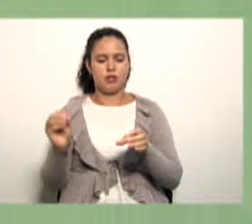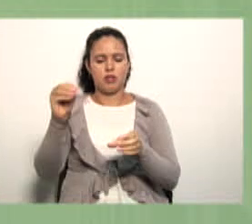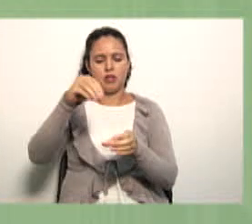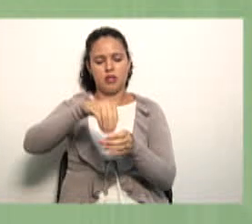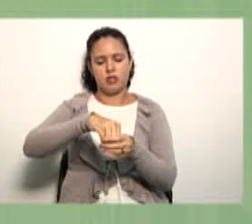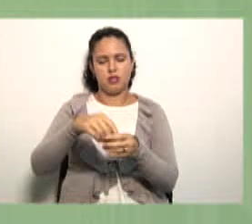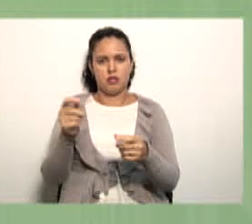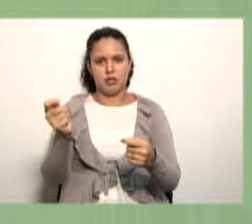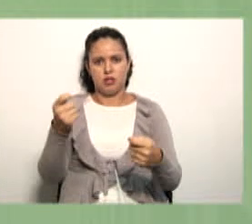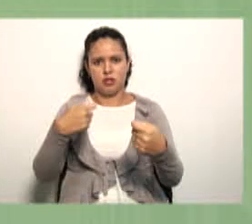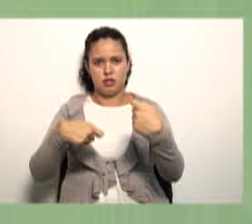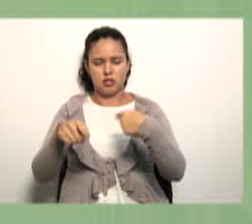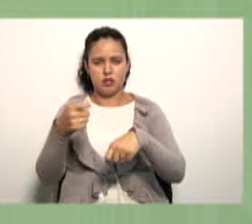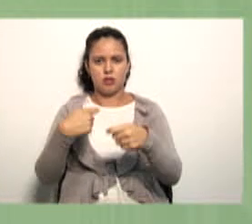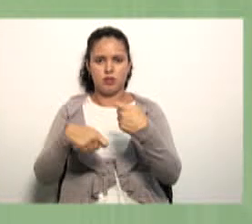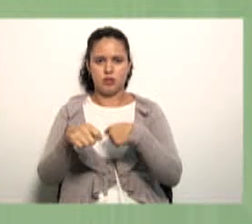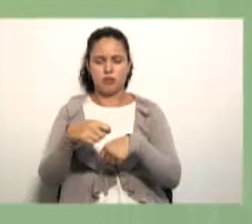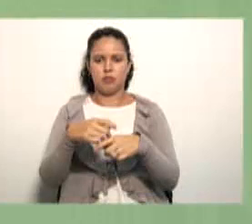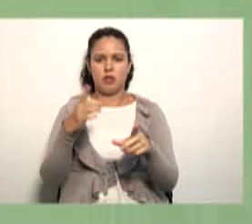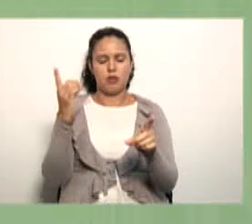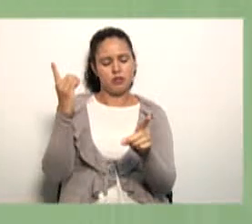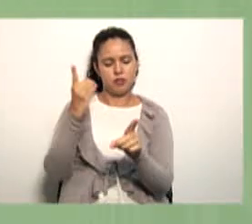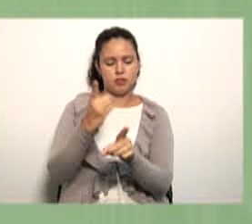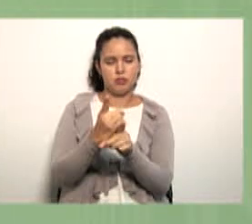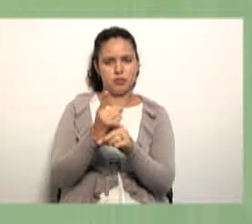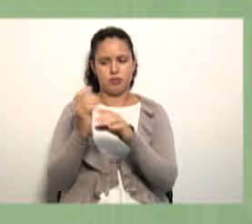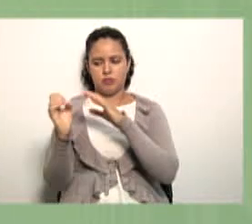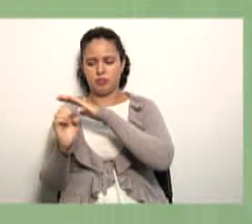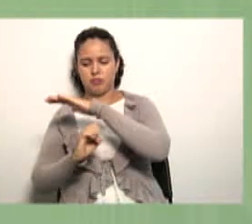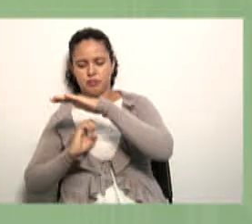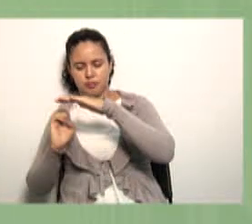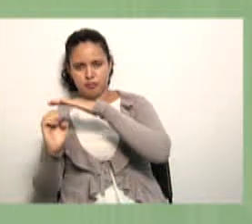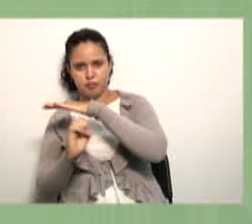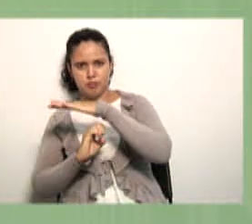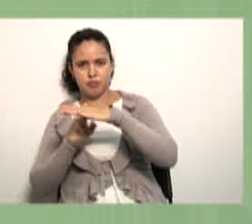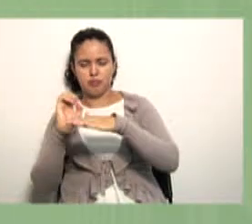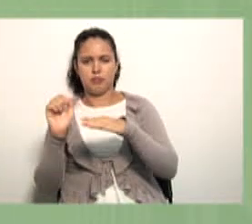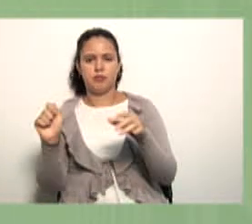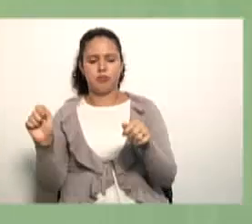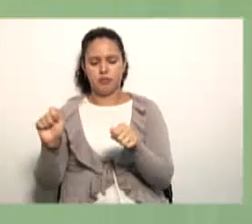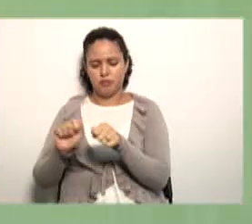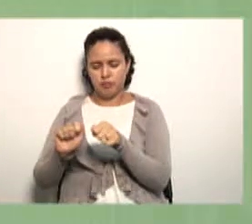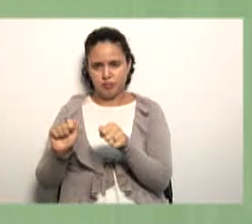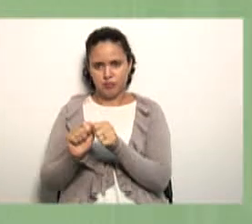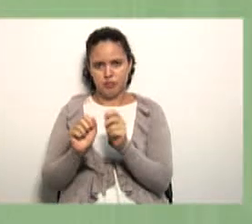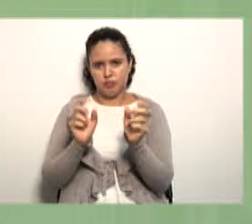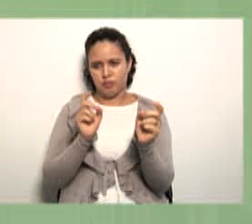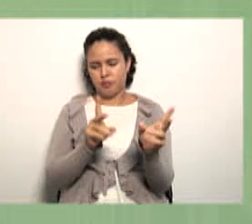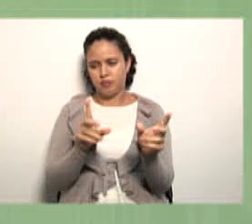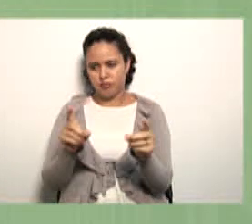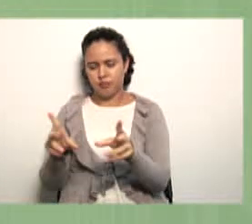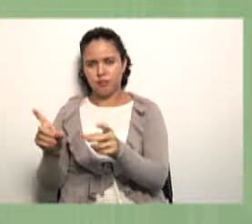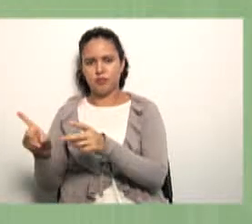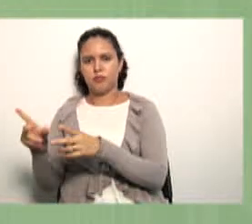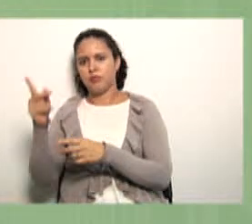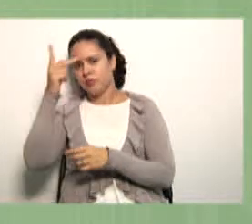esse encontro entre empresas, entre produtores e consumidores.